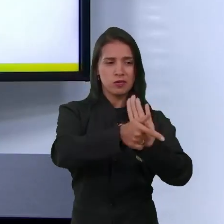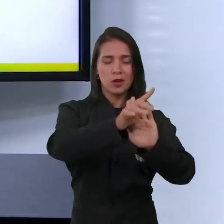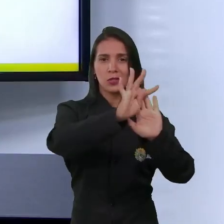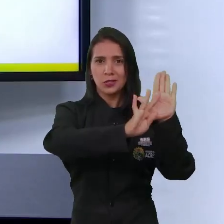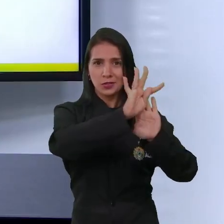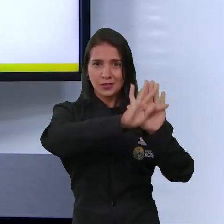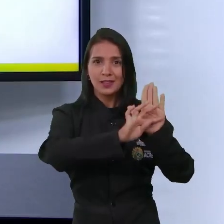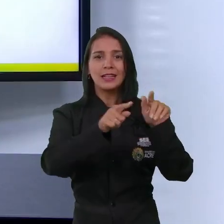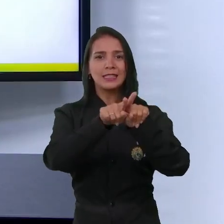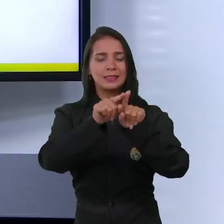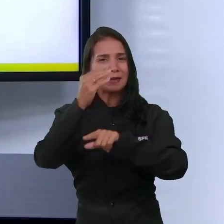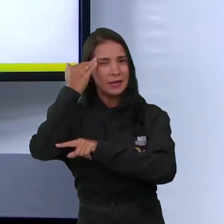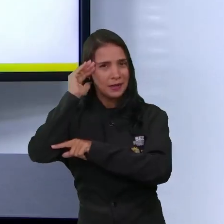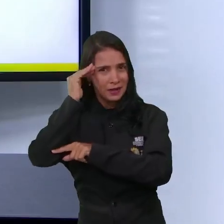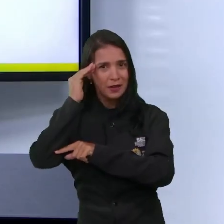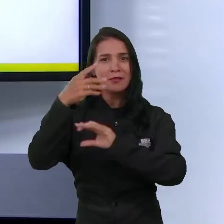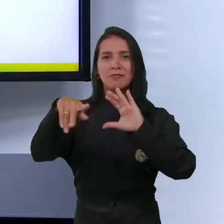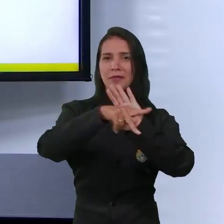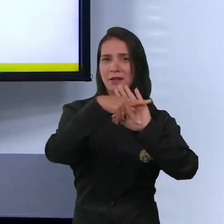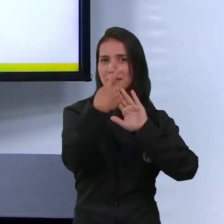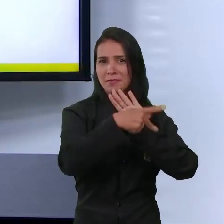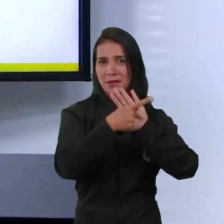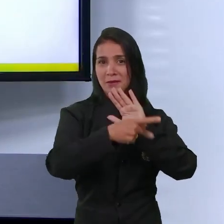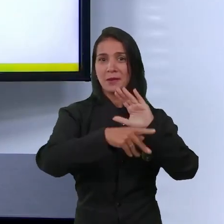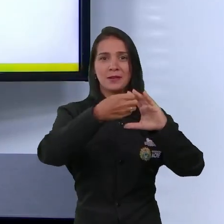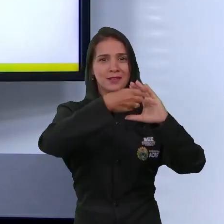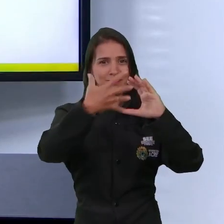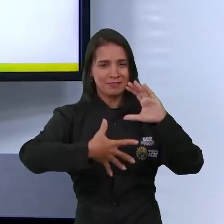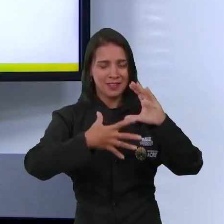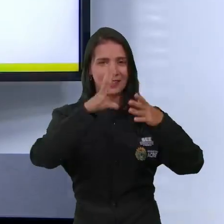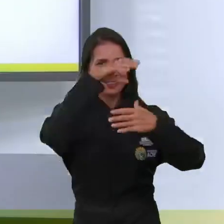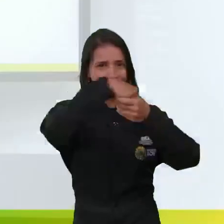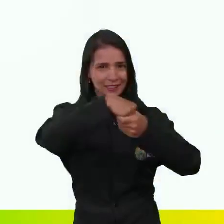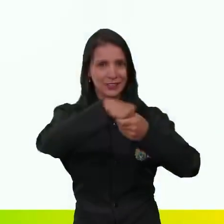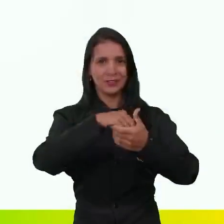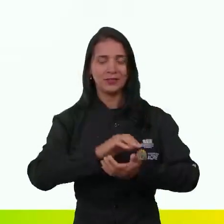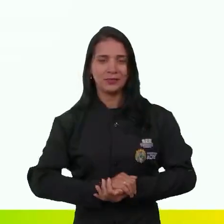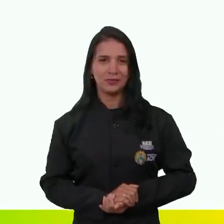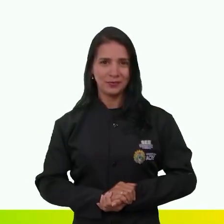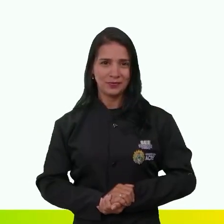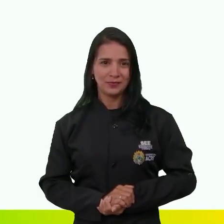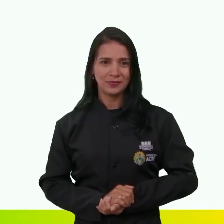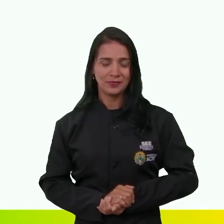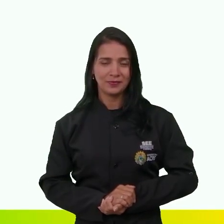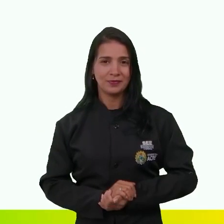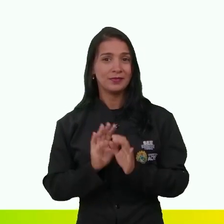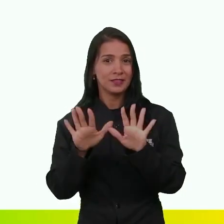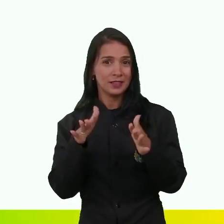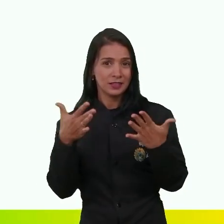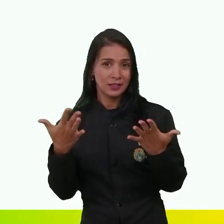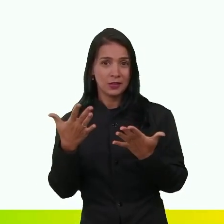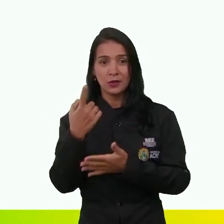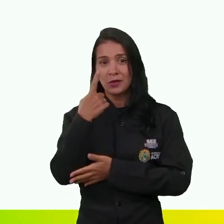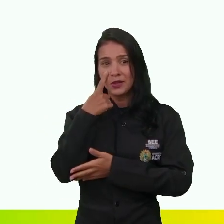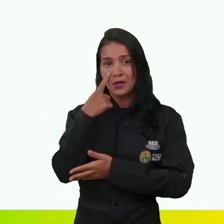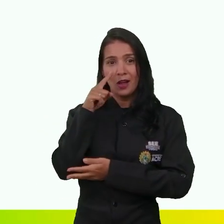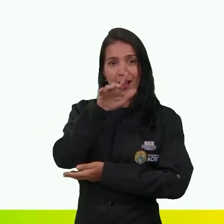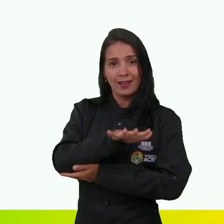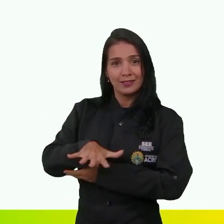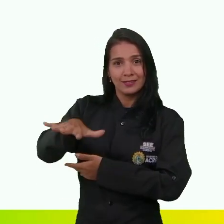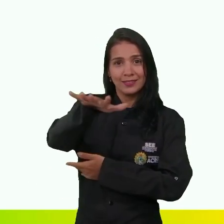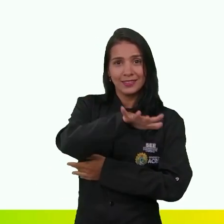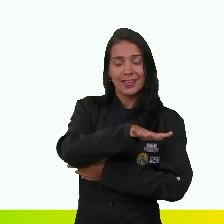também compreendemos as suas tipologias presentes. Sendo assim, nesse campo